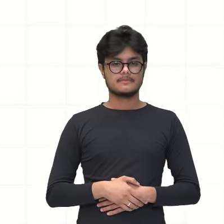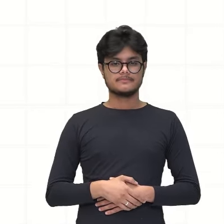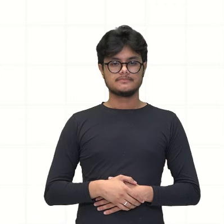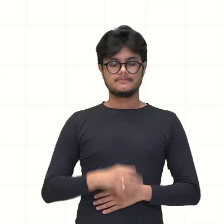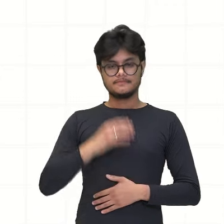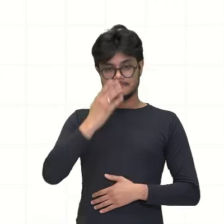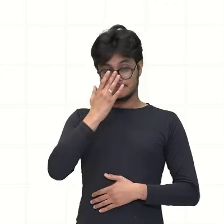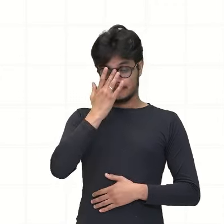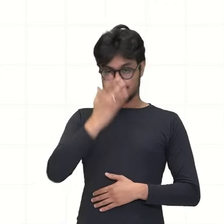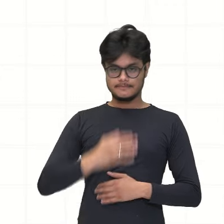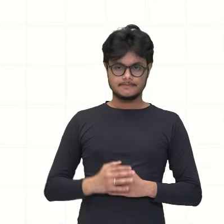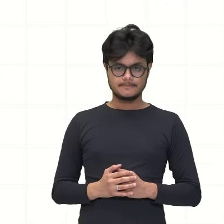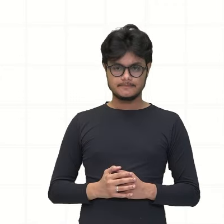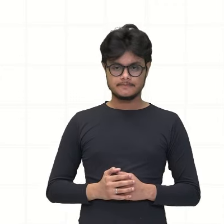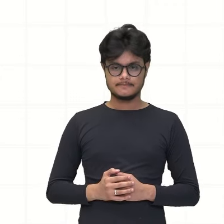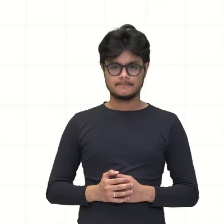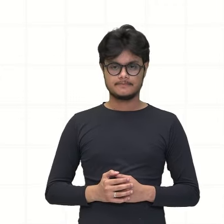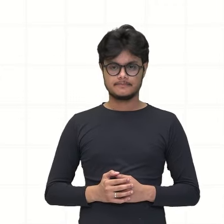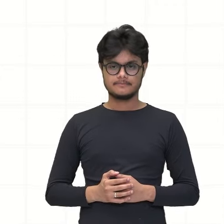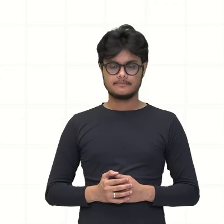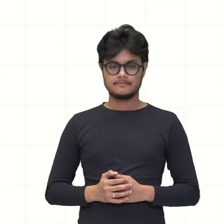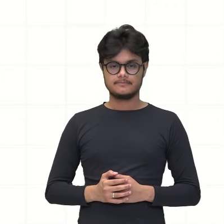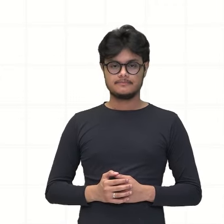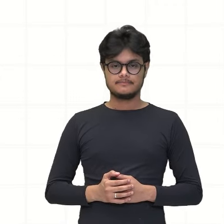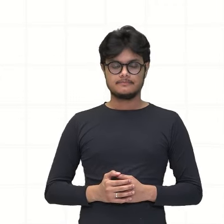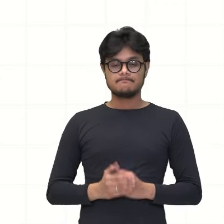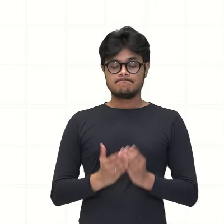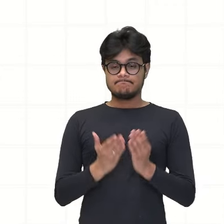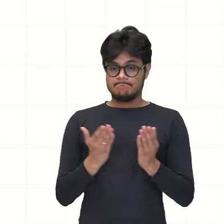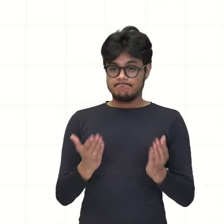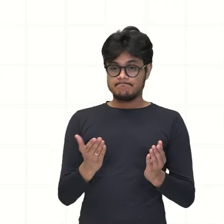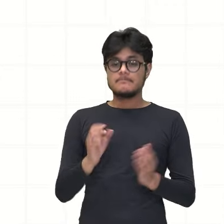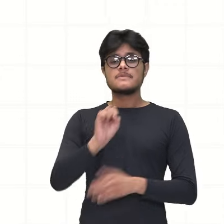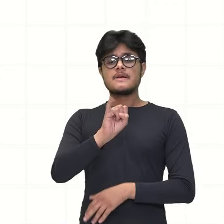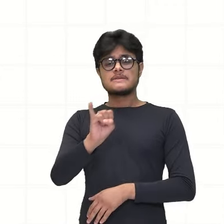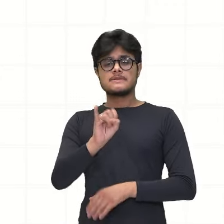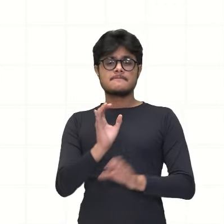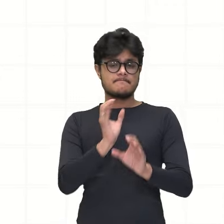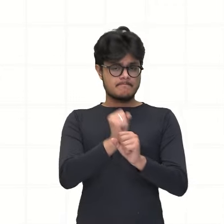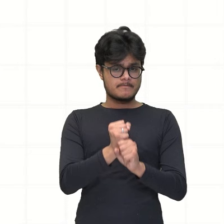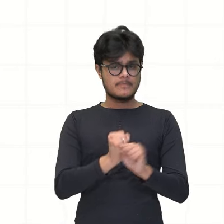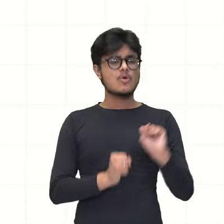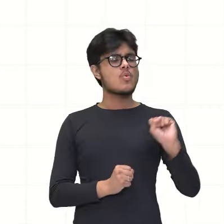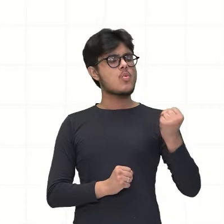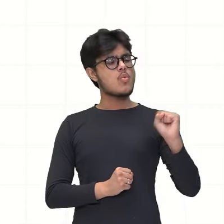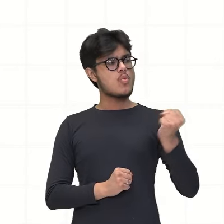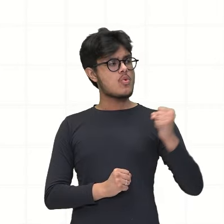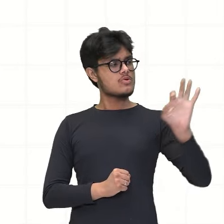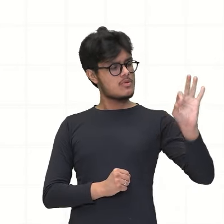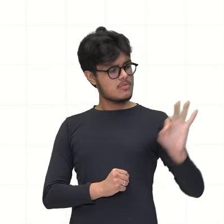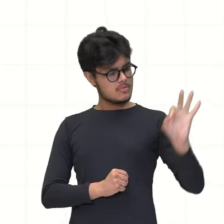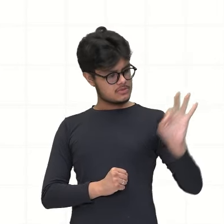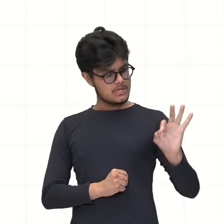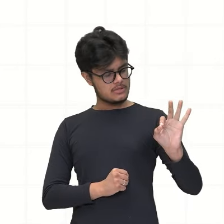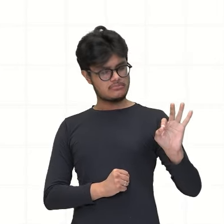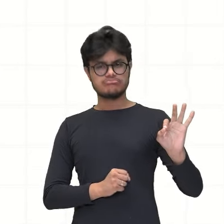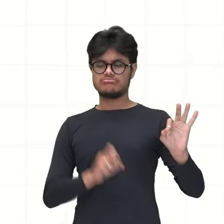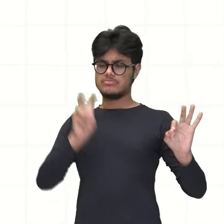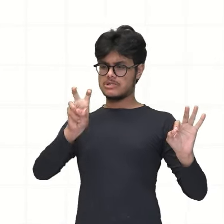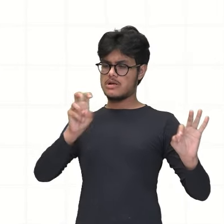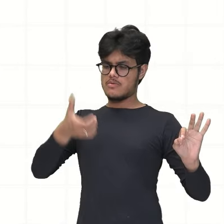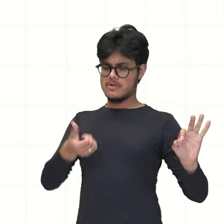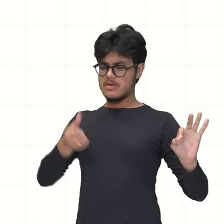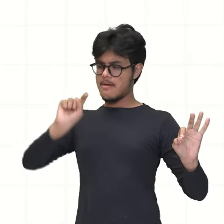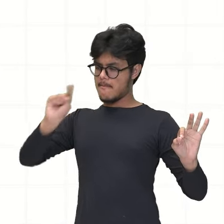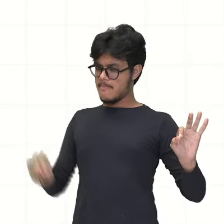bem bonitinho. Então, se eu quero calcular 8% desse